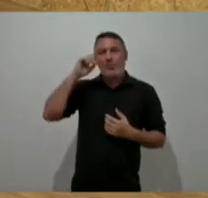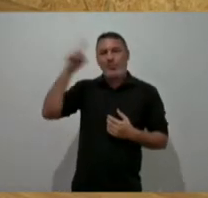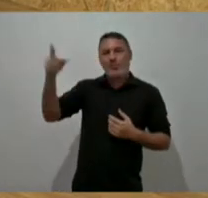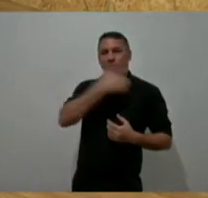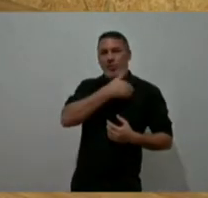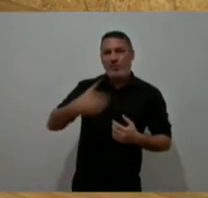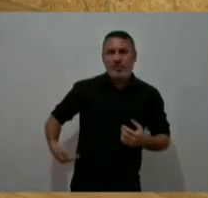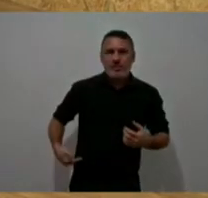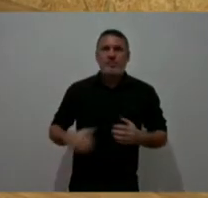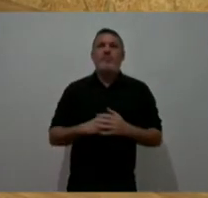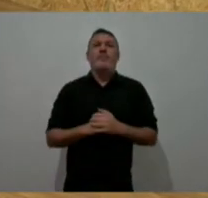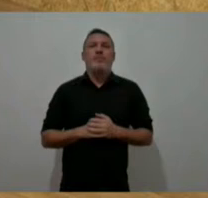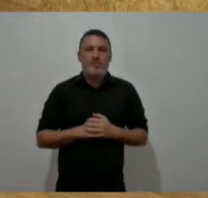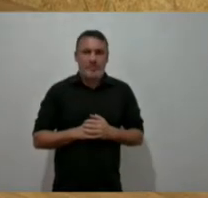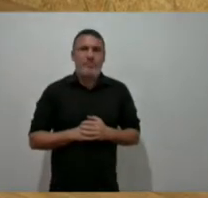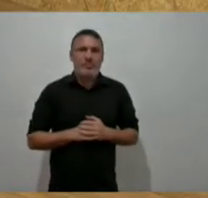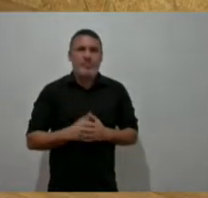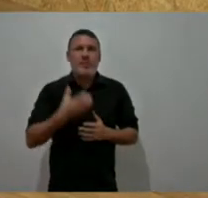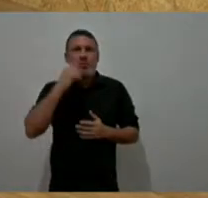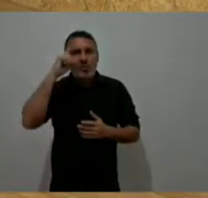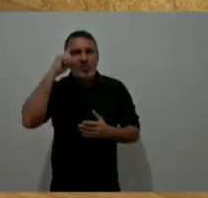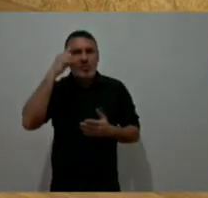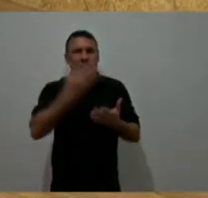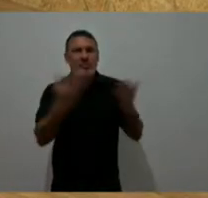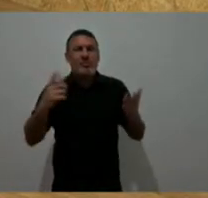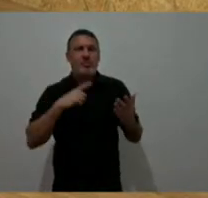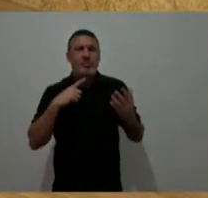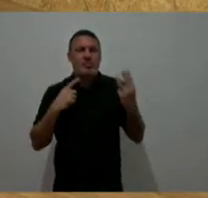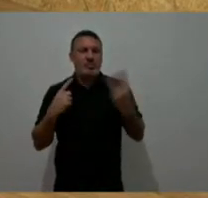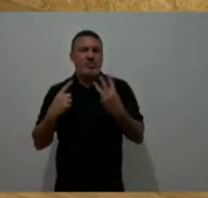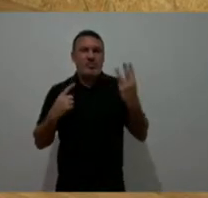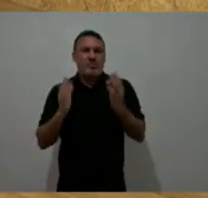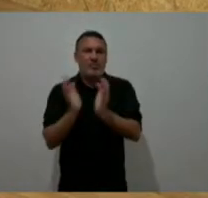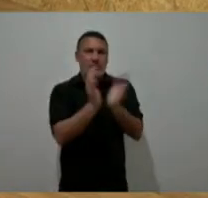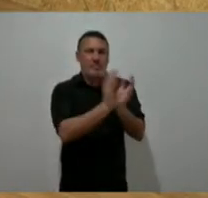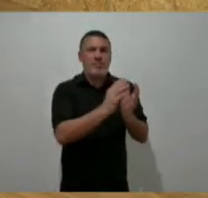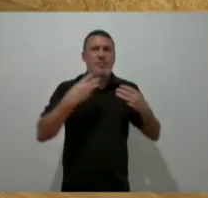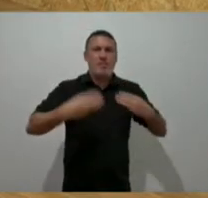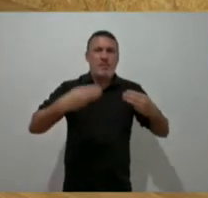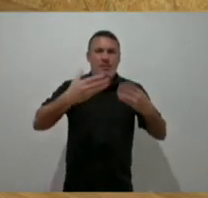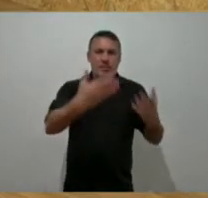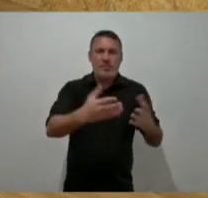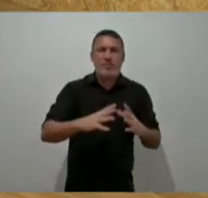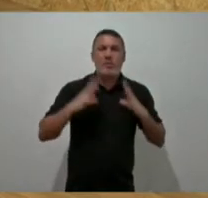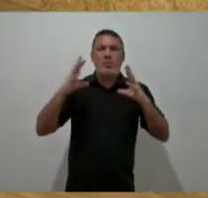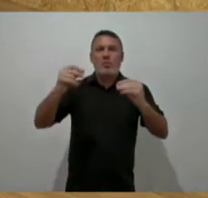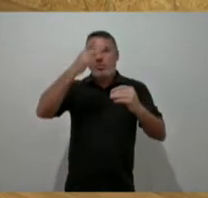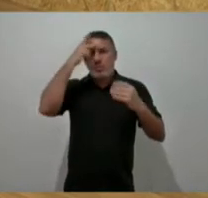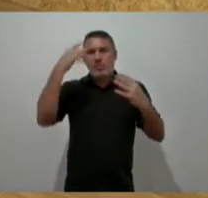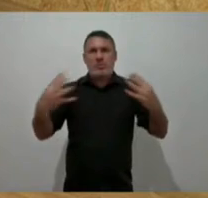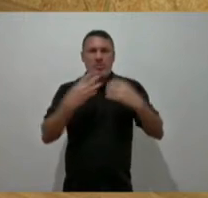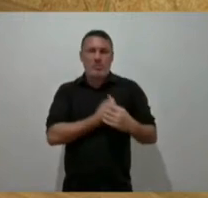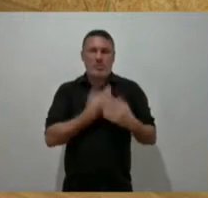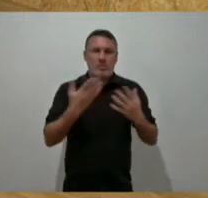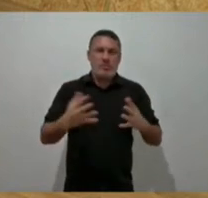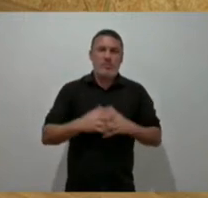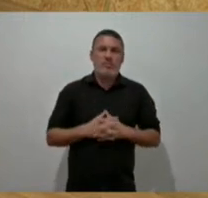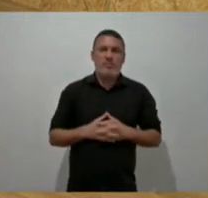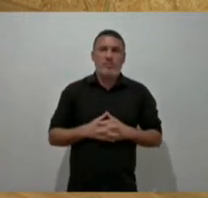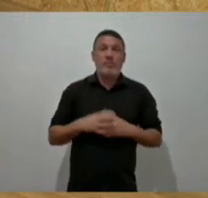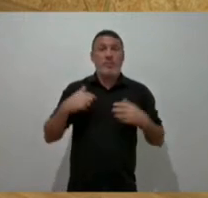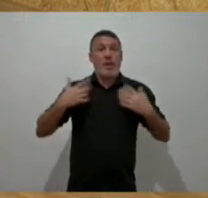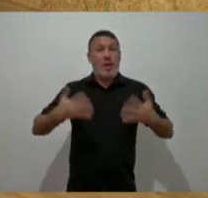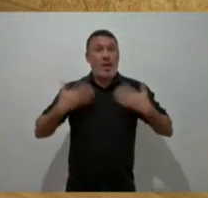Bom dia, doutor Zé Armando, bom dia, ministro Nelson Jobim, bom dia a todos que estão participando. Uma alegria a gente poder